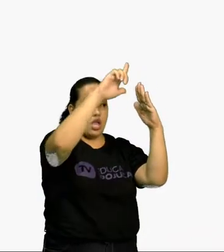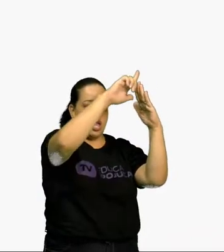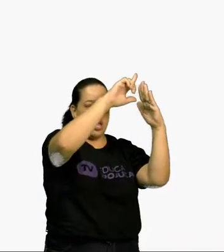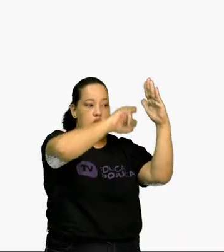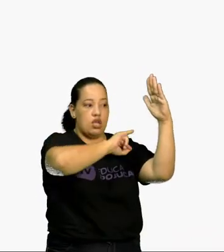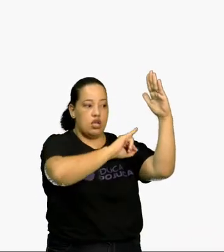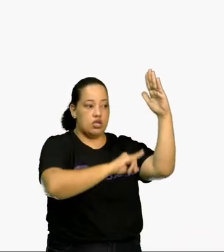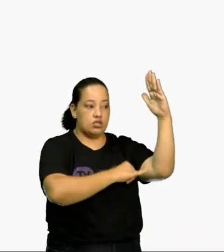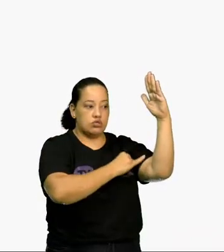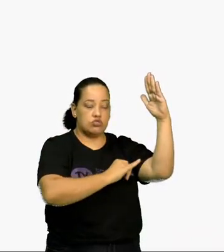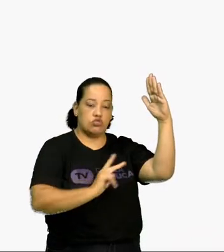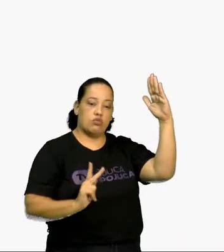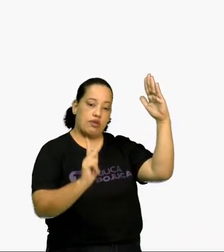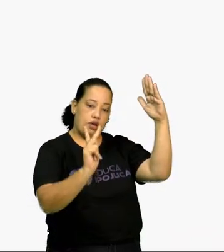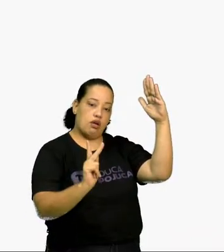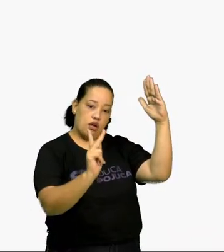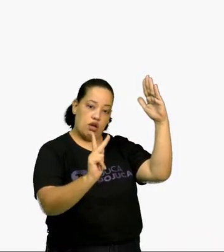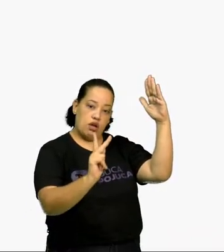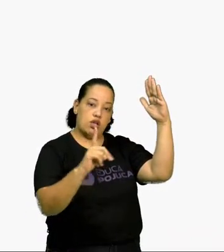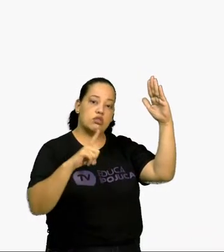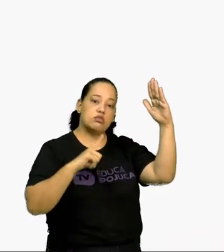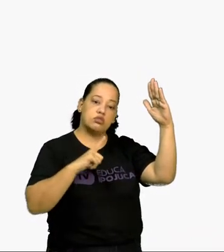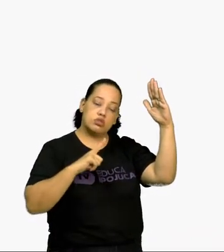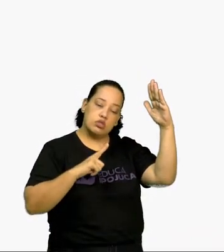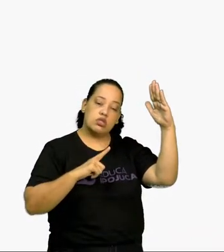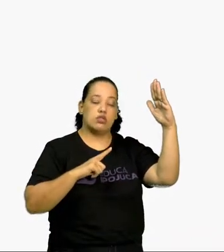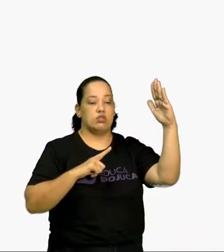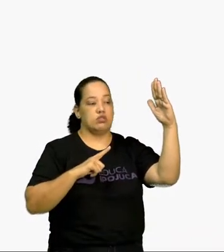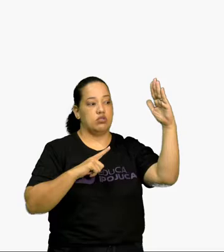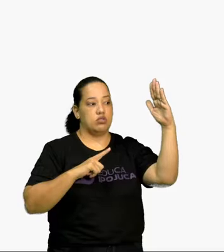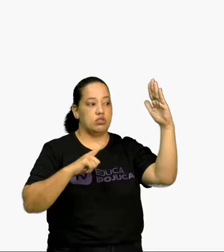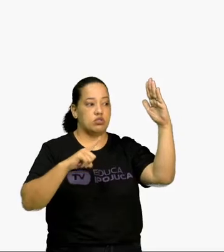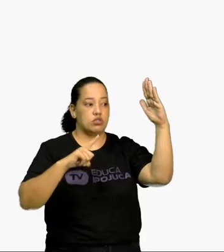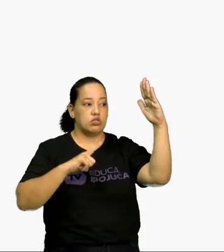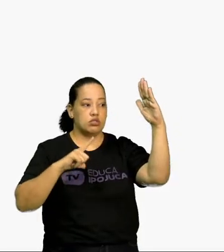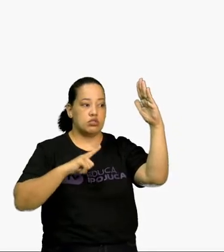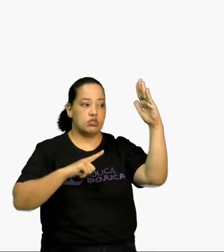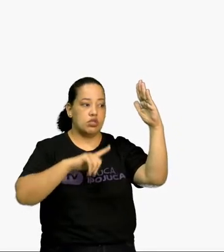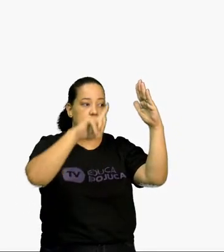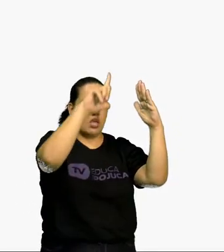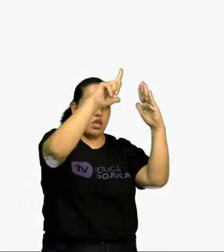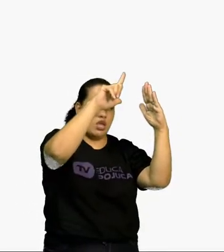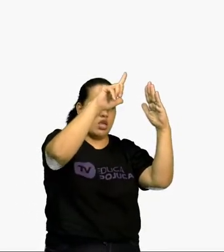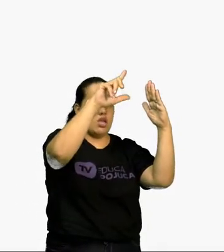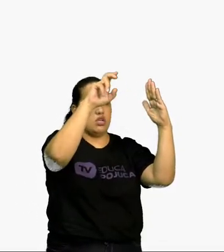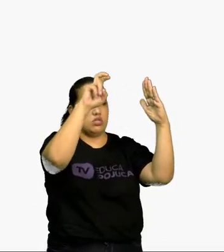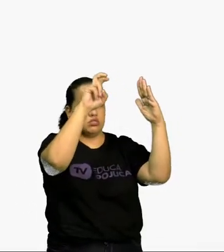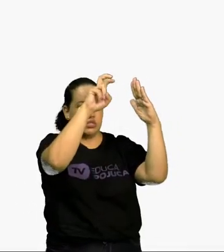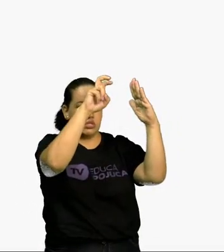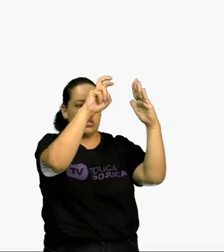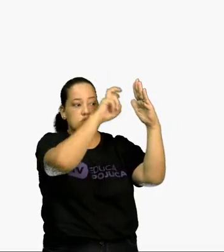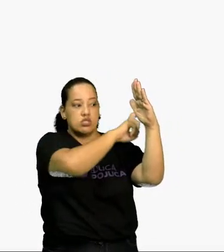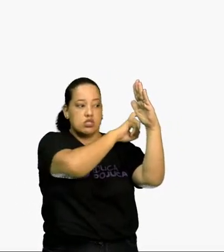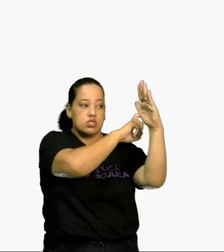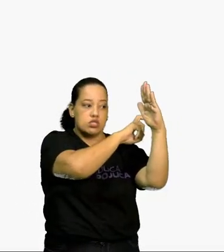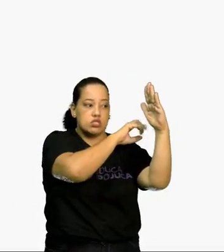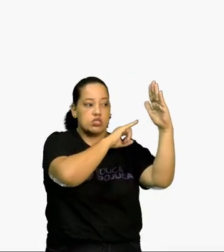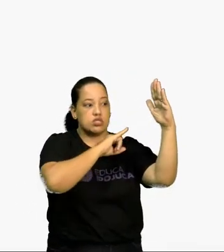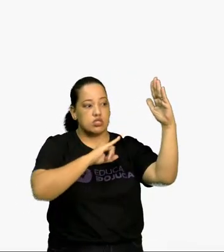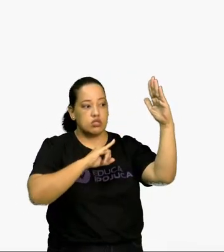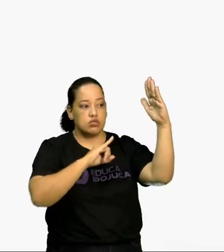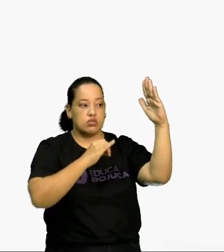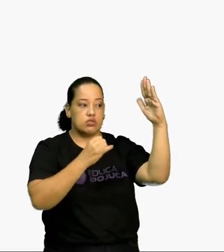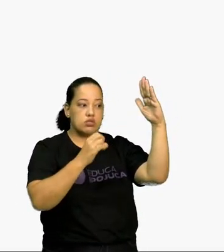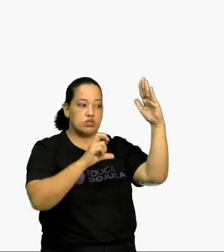LJK, ele tem como medidas 5 no lado LJ5, o lado LK5 e o lado